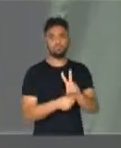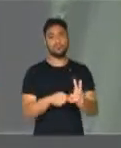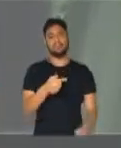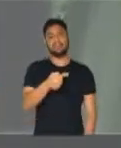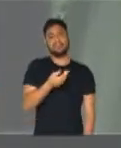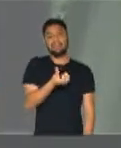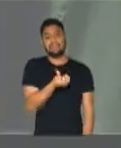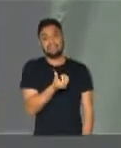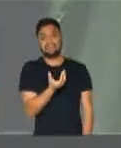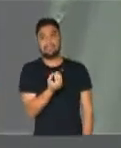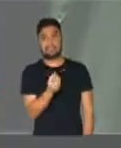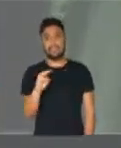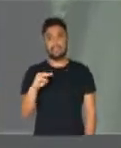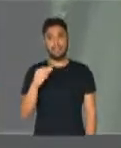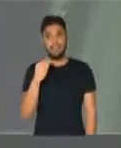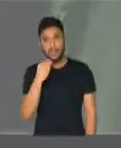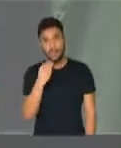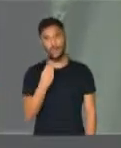valor de